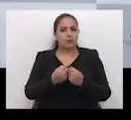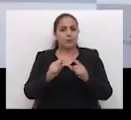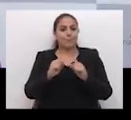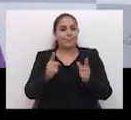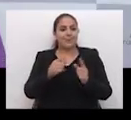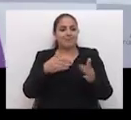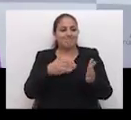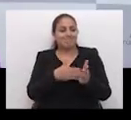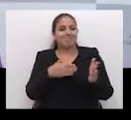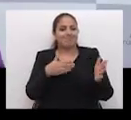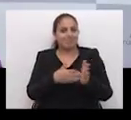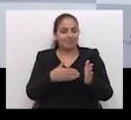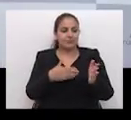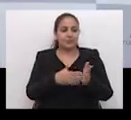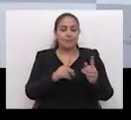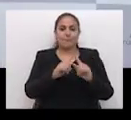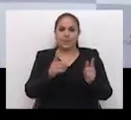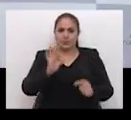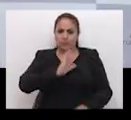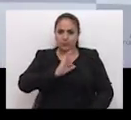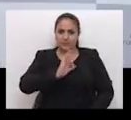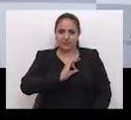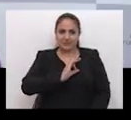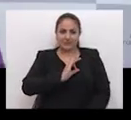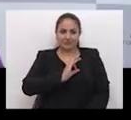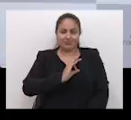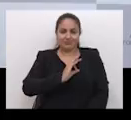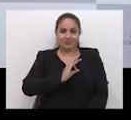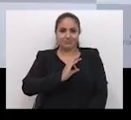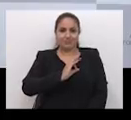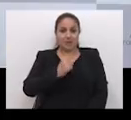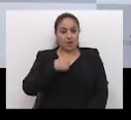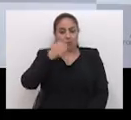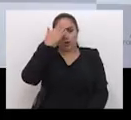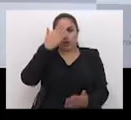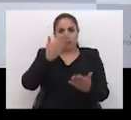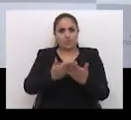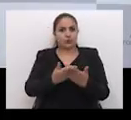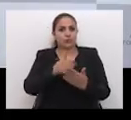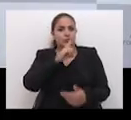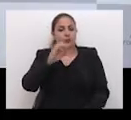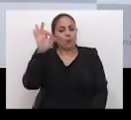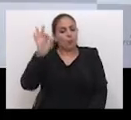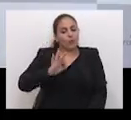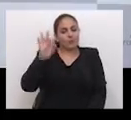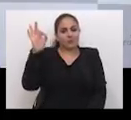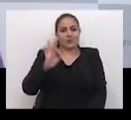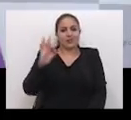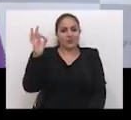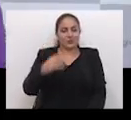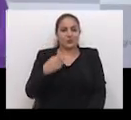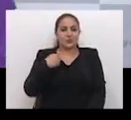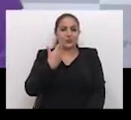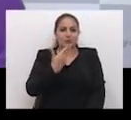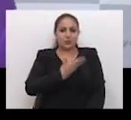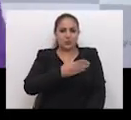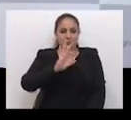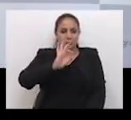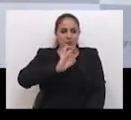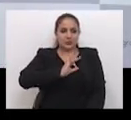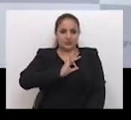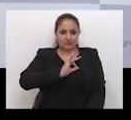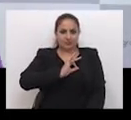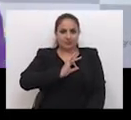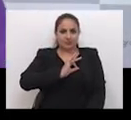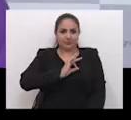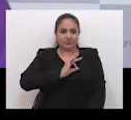força, mas é limitado. Mas a Brigada Militar, eu acredito 100% na nossa